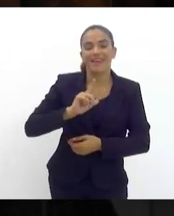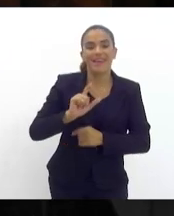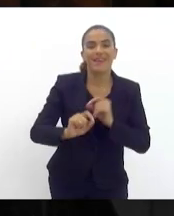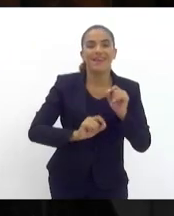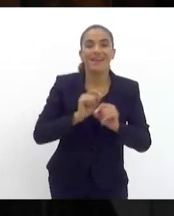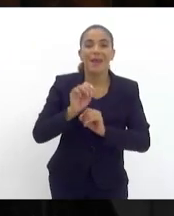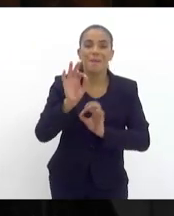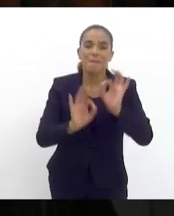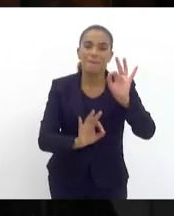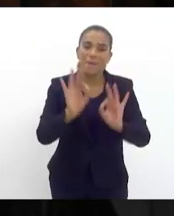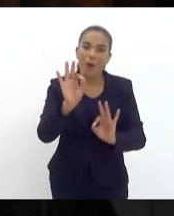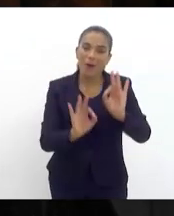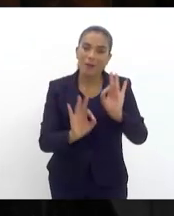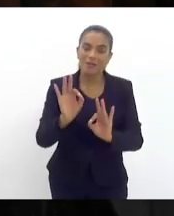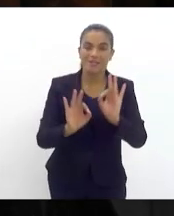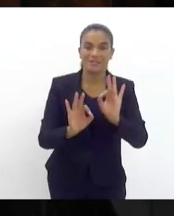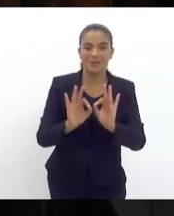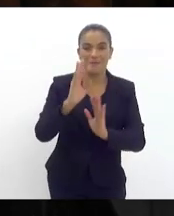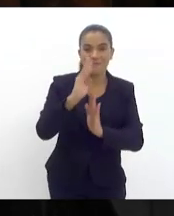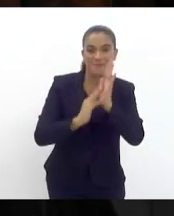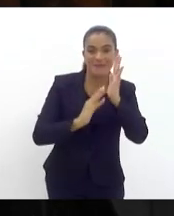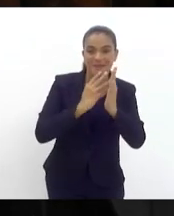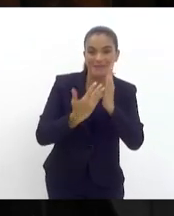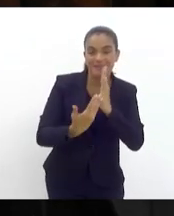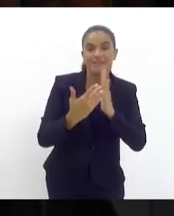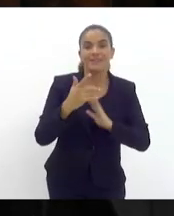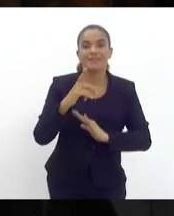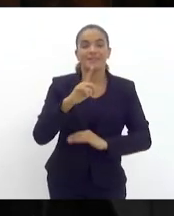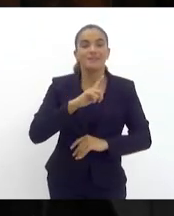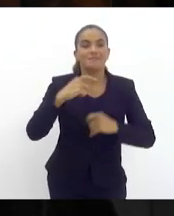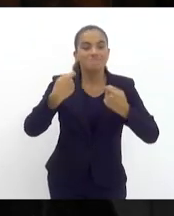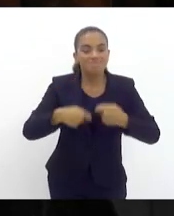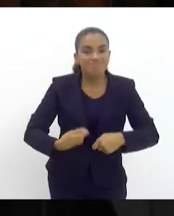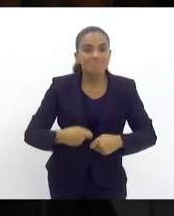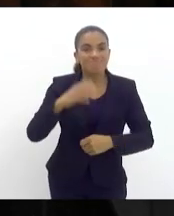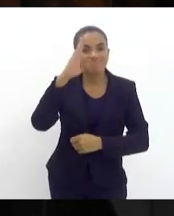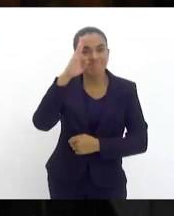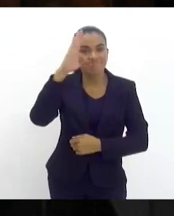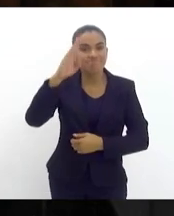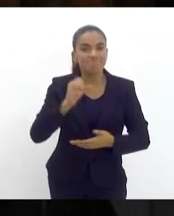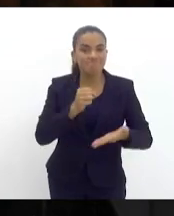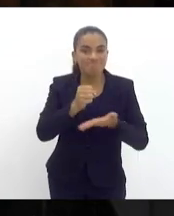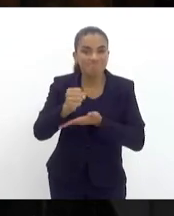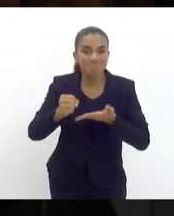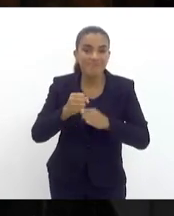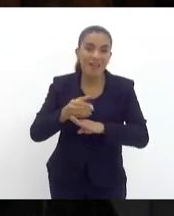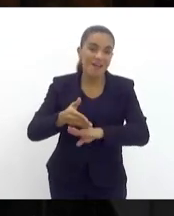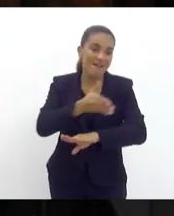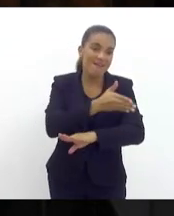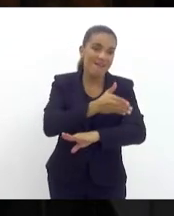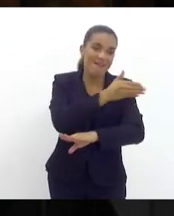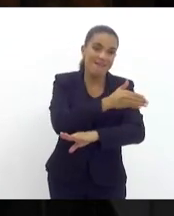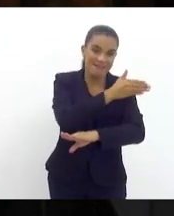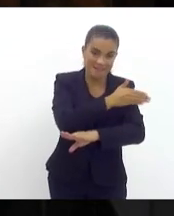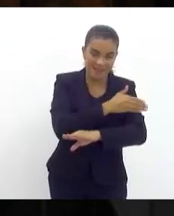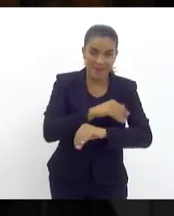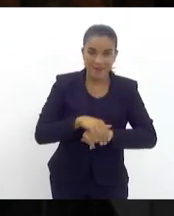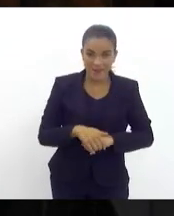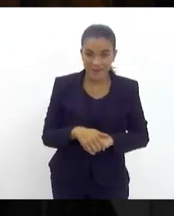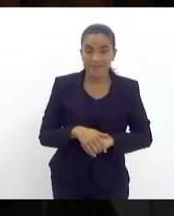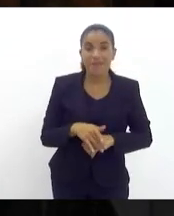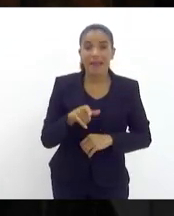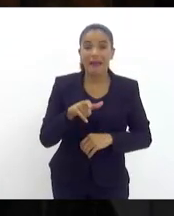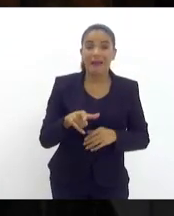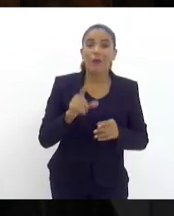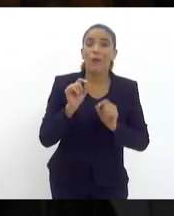planejamento e tem que ter o princípio da anterioridade alguma coisa que